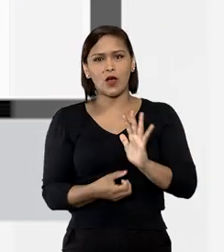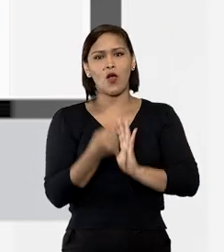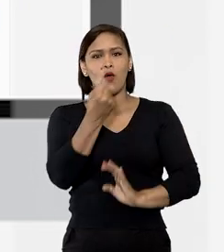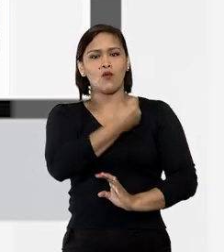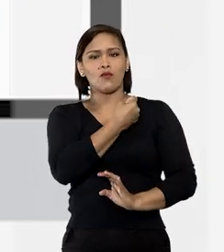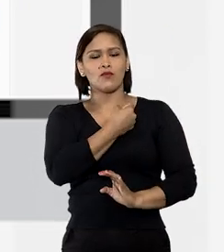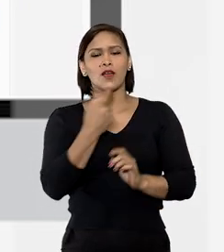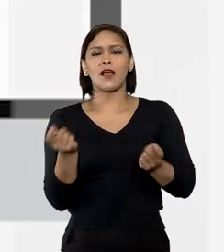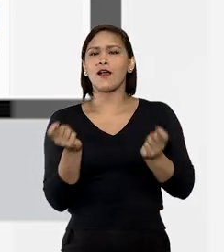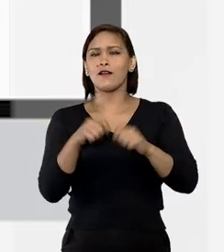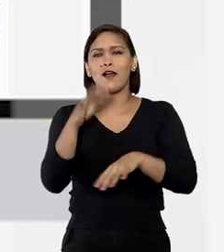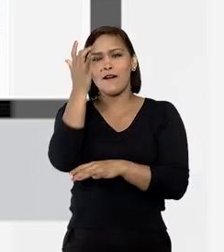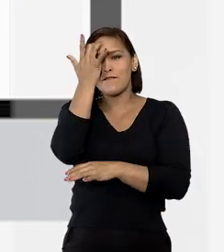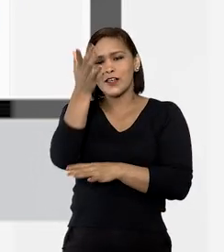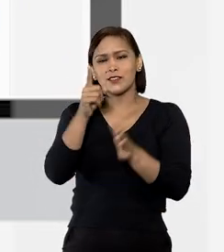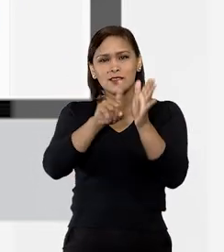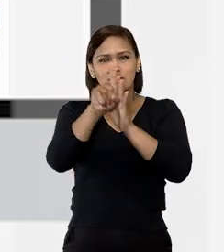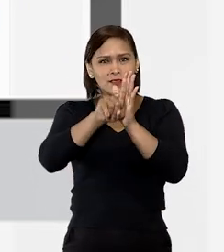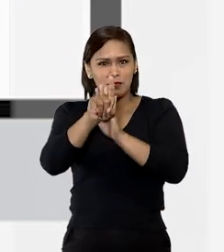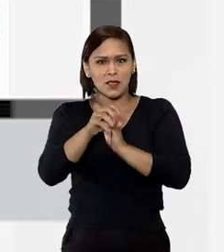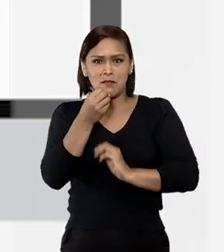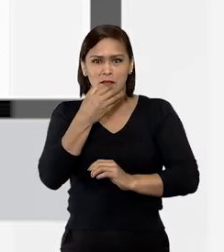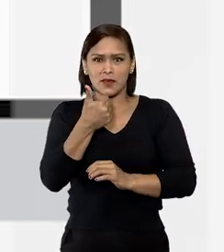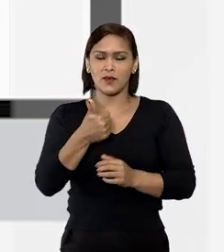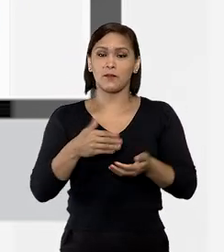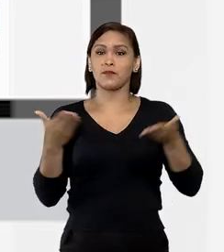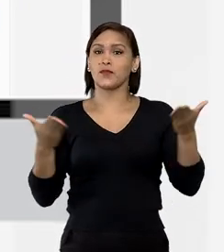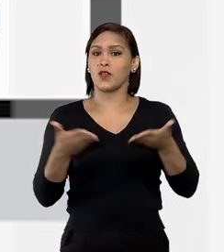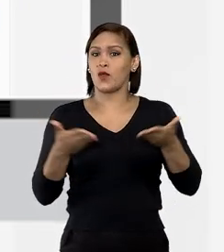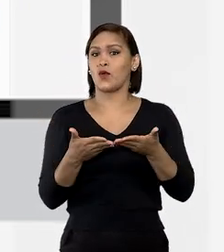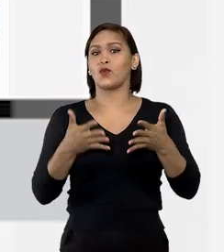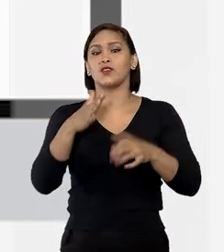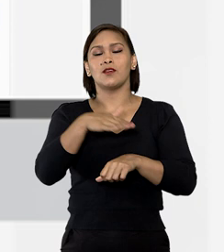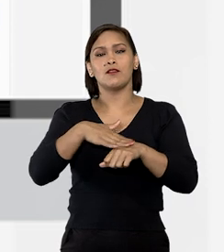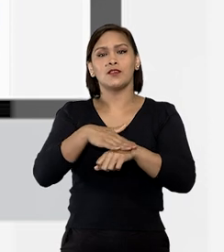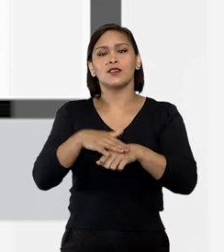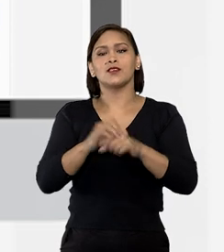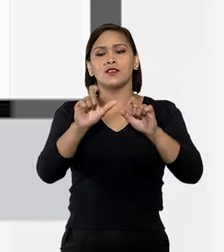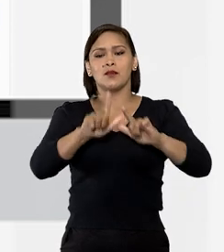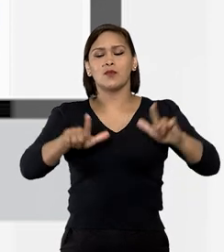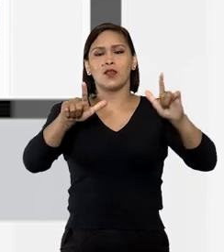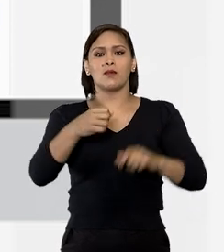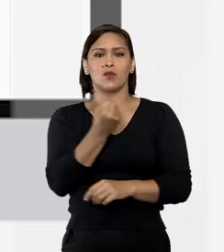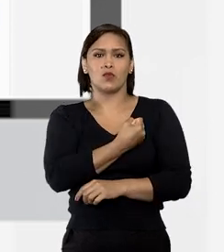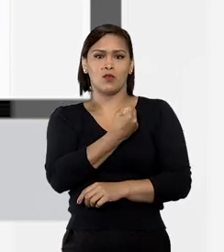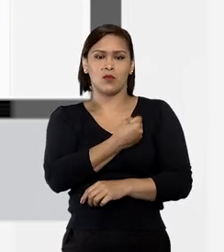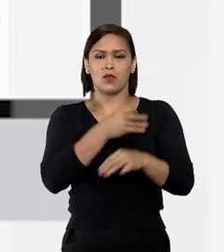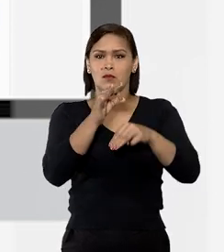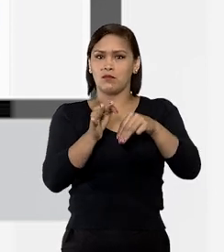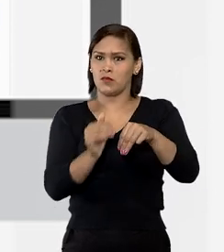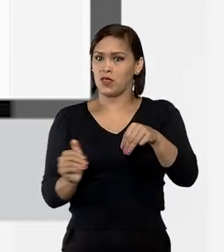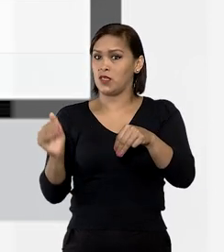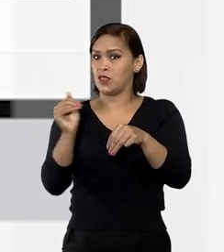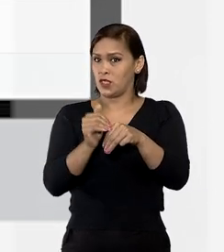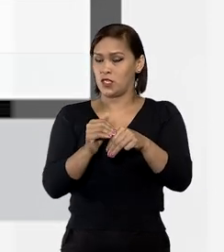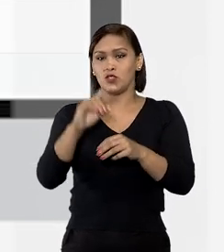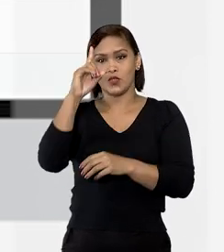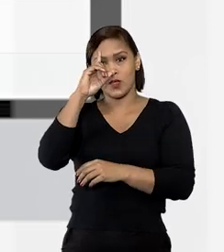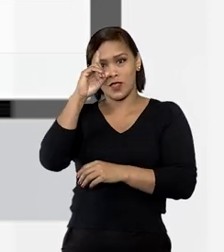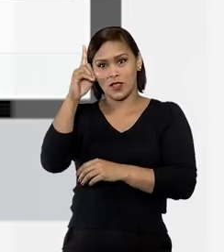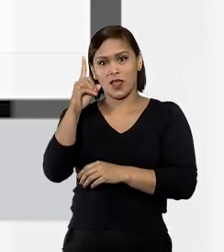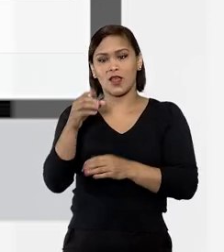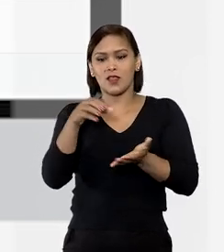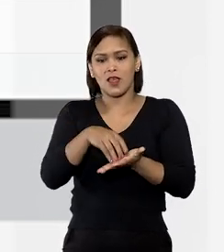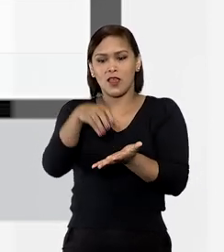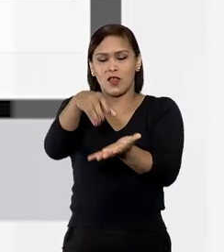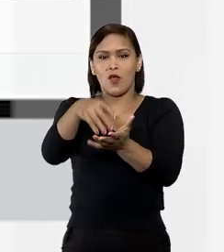sua pesquisa. Hoje vamos conversar sobre os campos Número, Ministro, Data e Órgão Julgador. Nesse